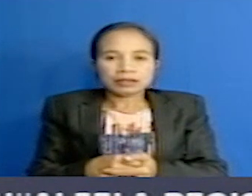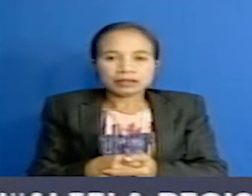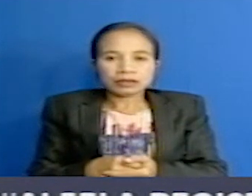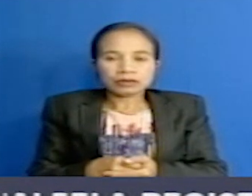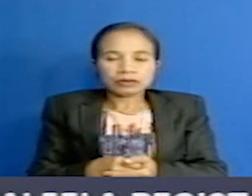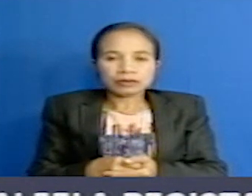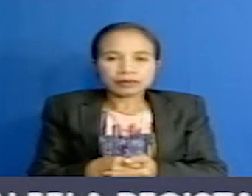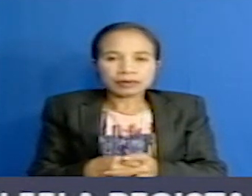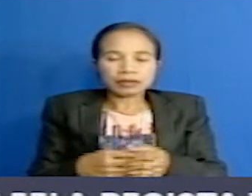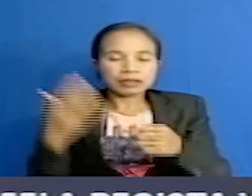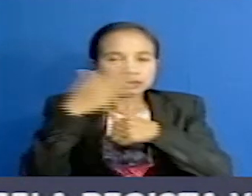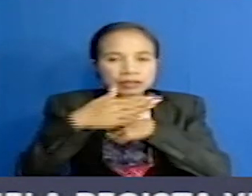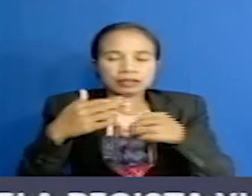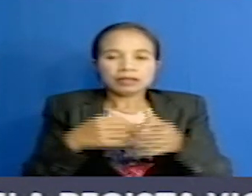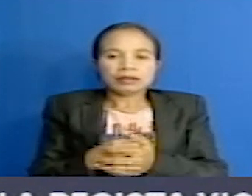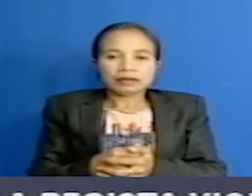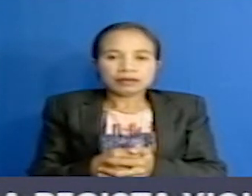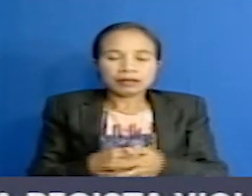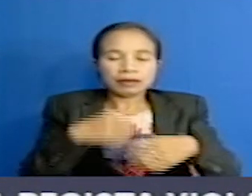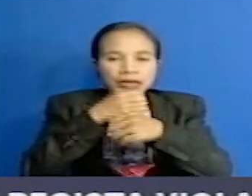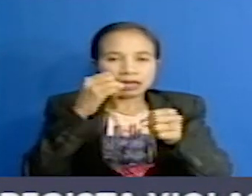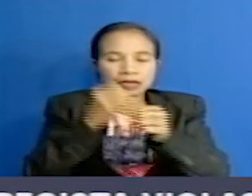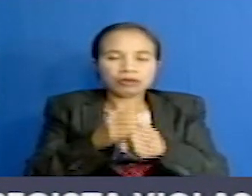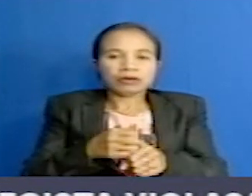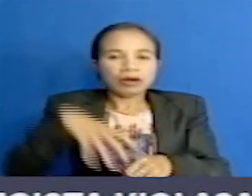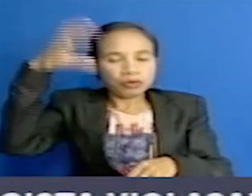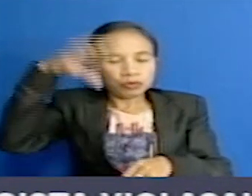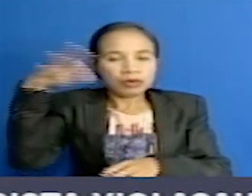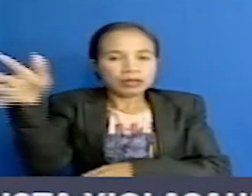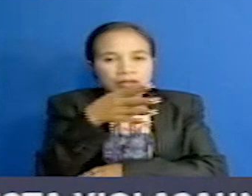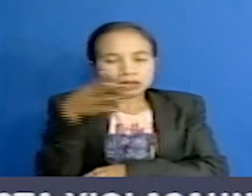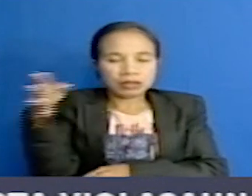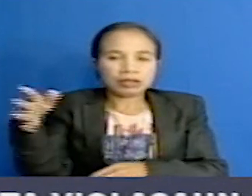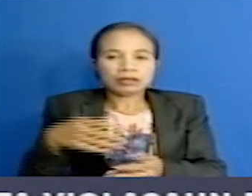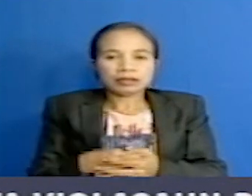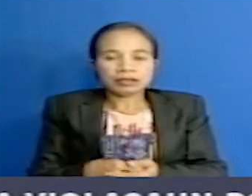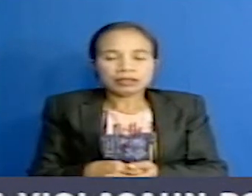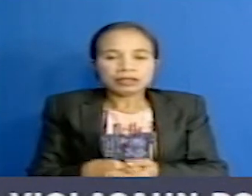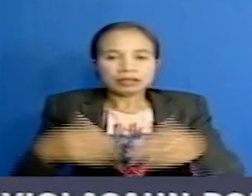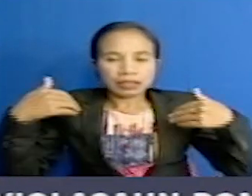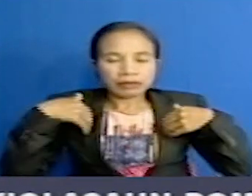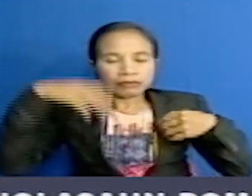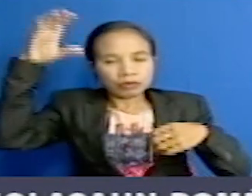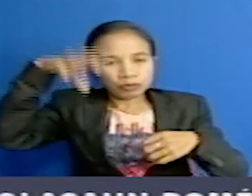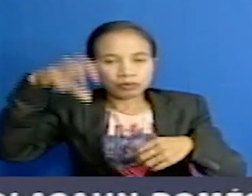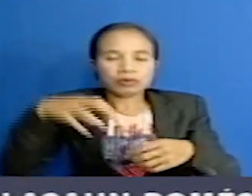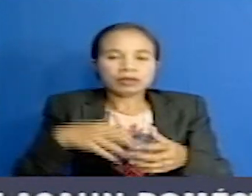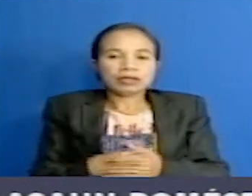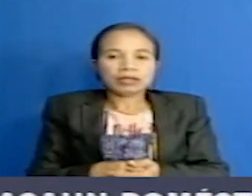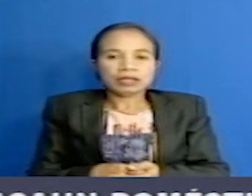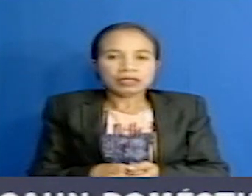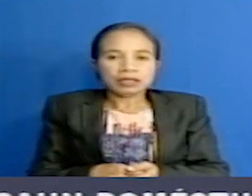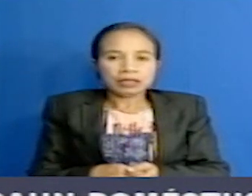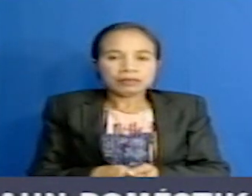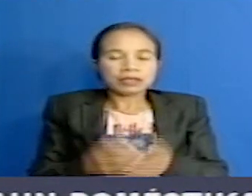o oceano e a atmosfera, neba forma ona La Nina. E o Oceano Pacífico, se a moça uma bem, neba sem mais